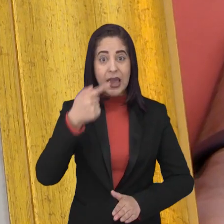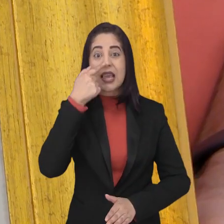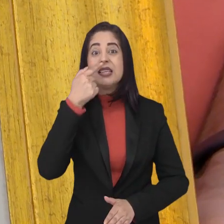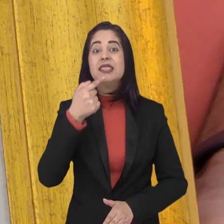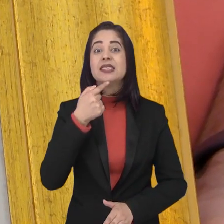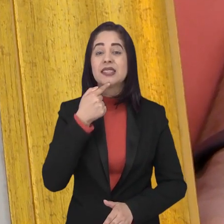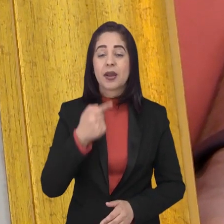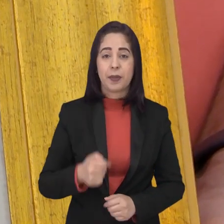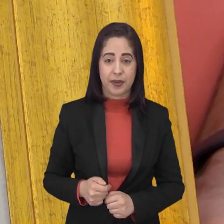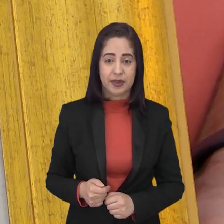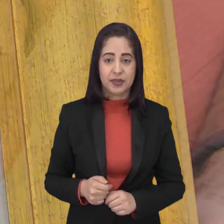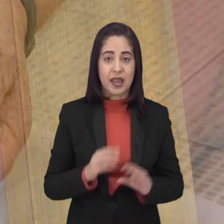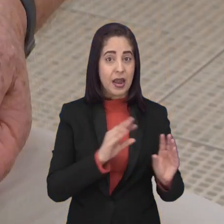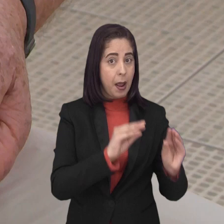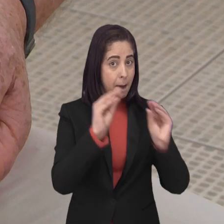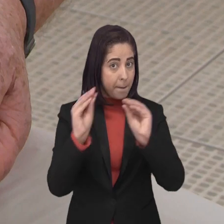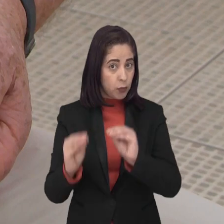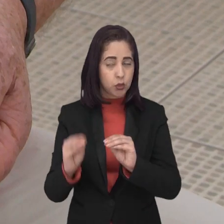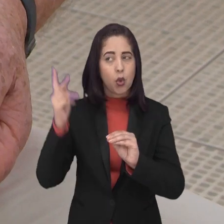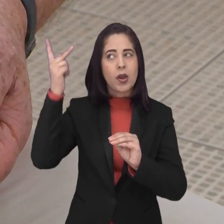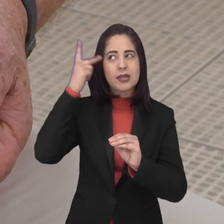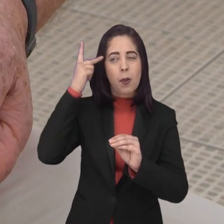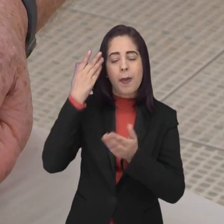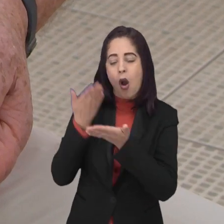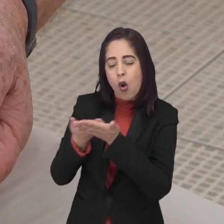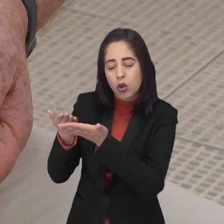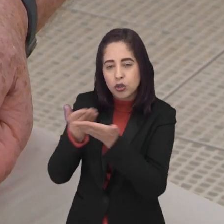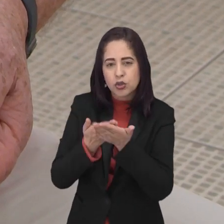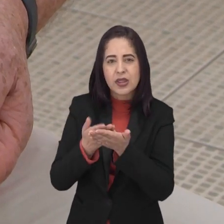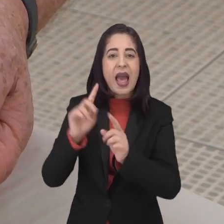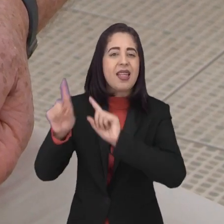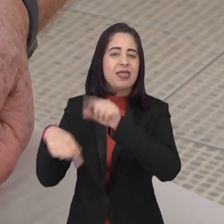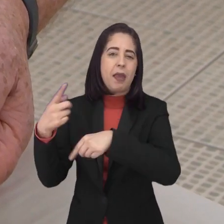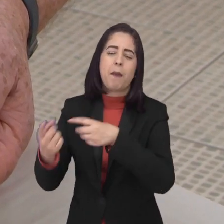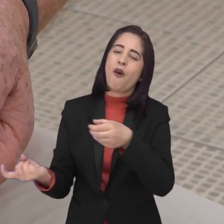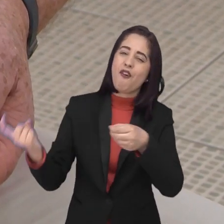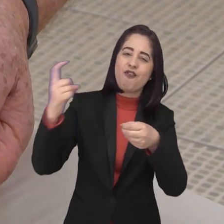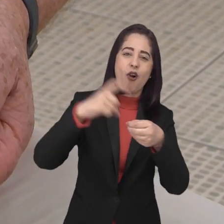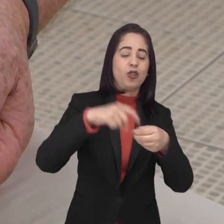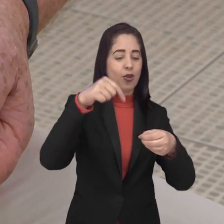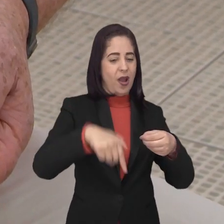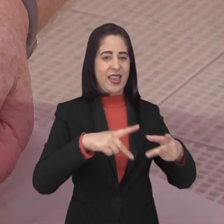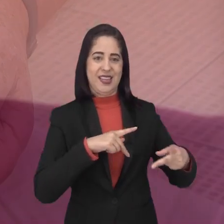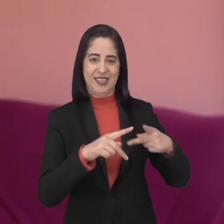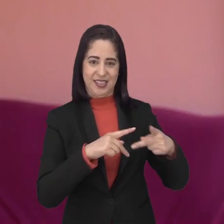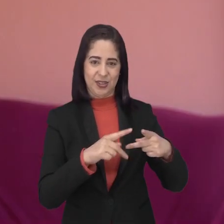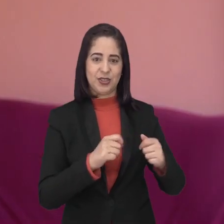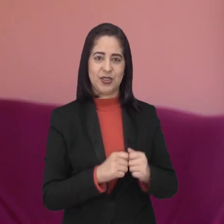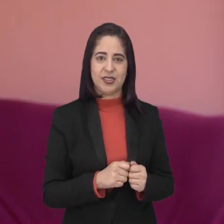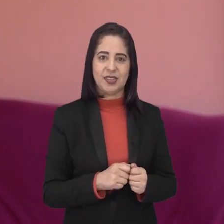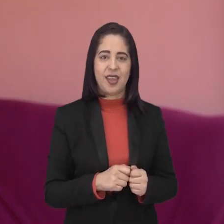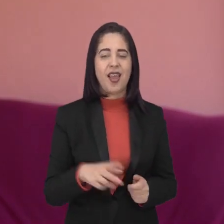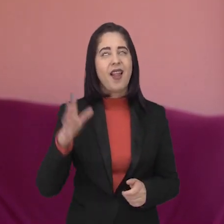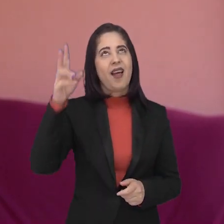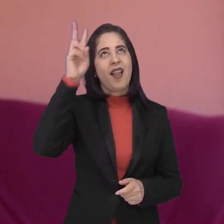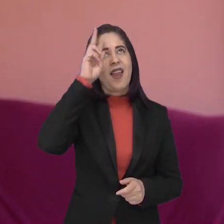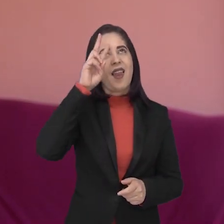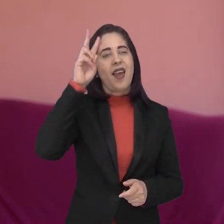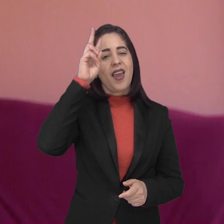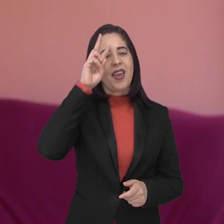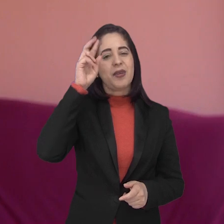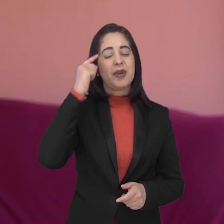de Eugênio de Melo. Se mudou para São Paulo para estudar e logo depois voltou para a cidade natal. Parte dessas memórias